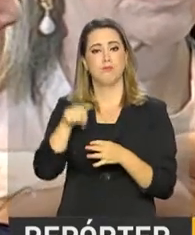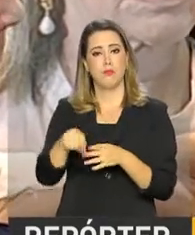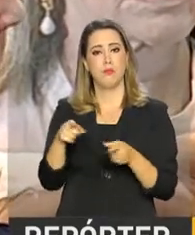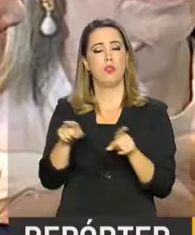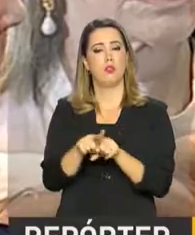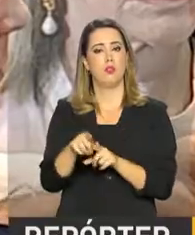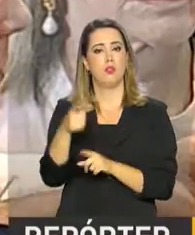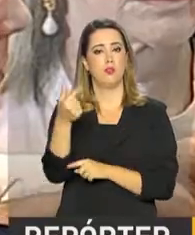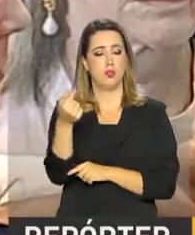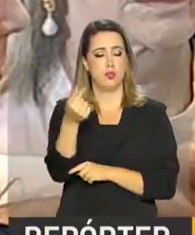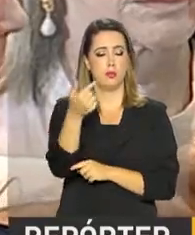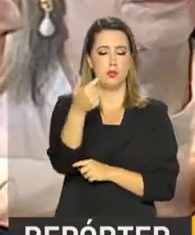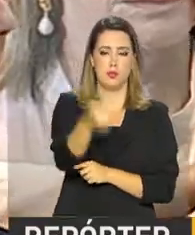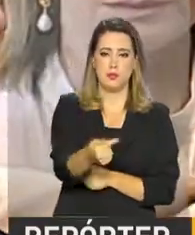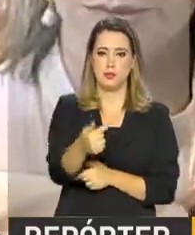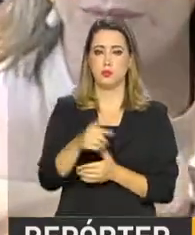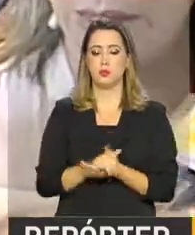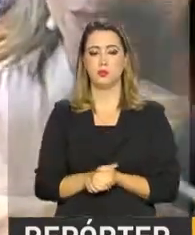de 2017.